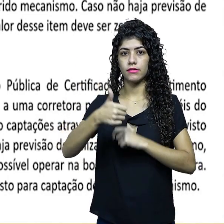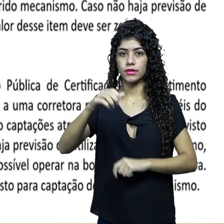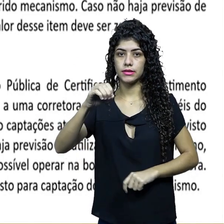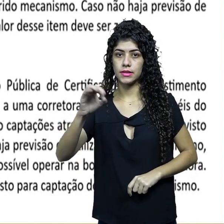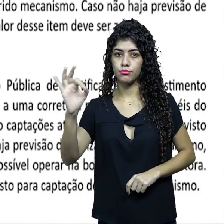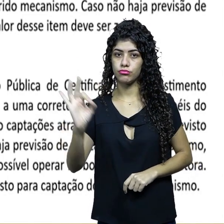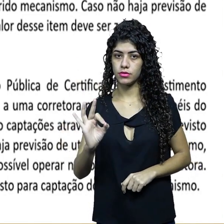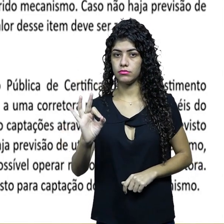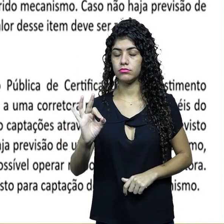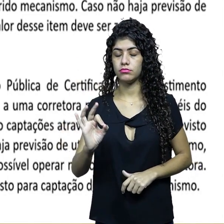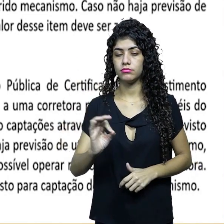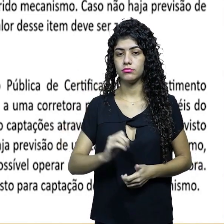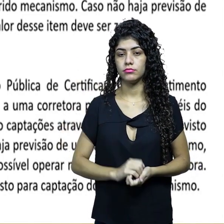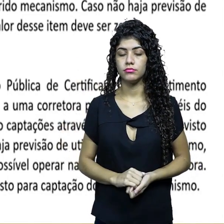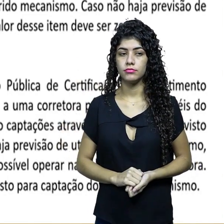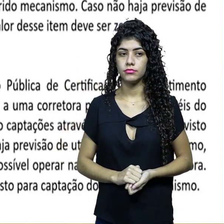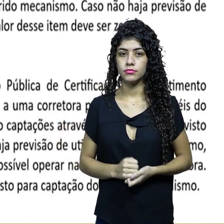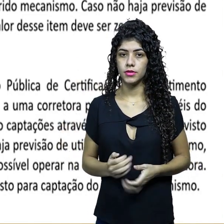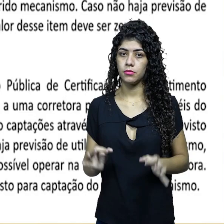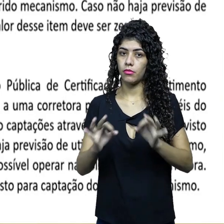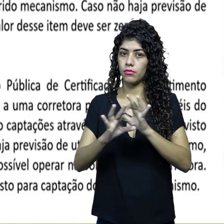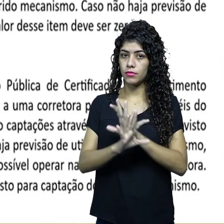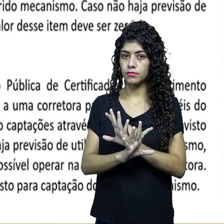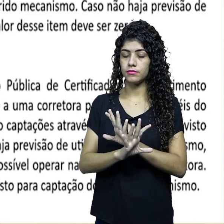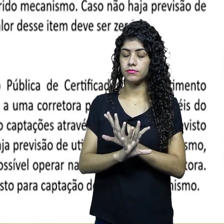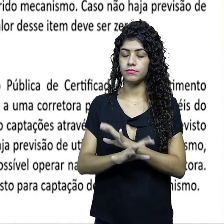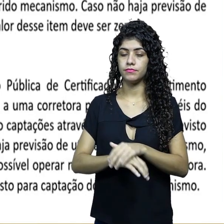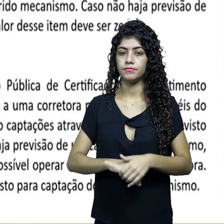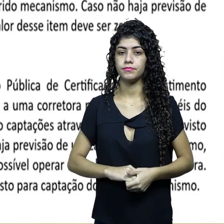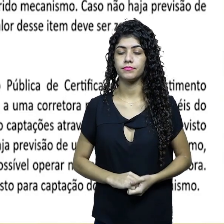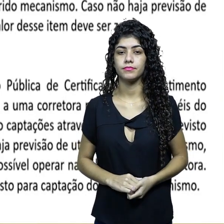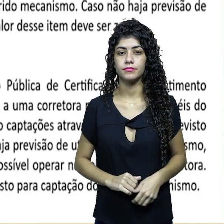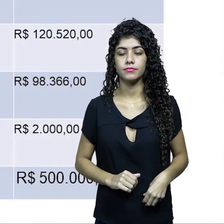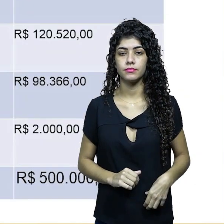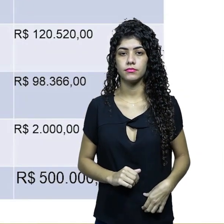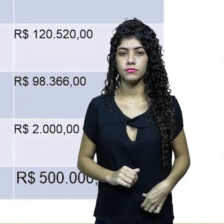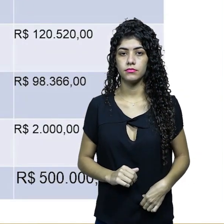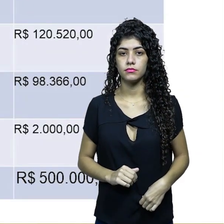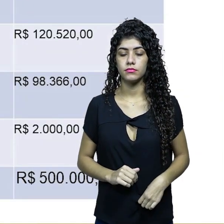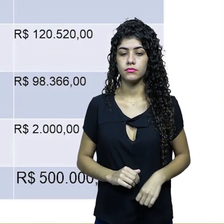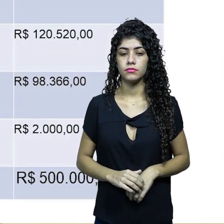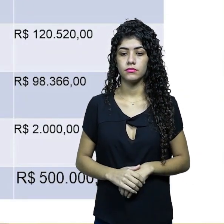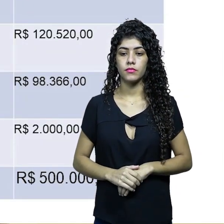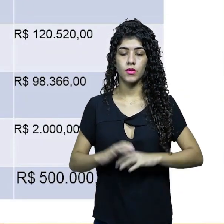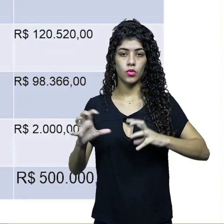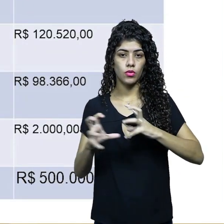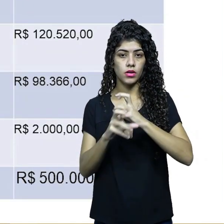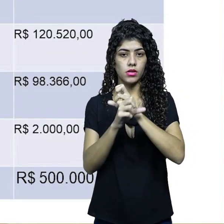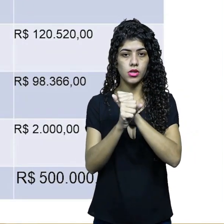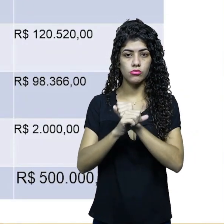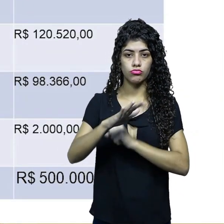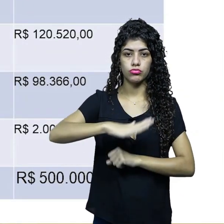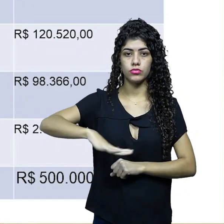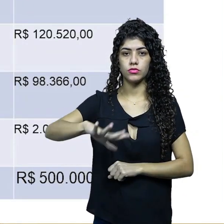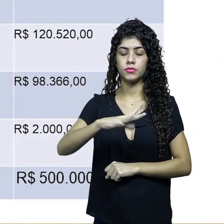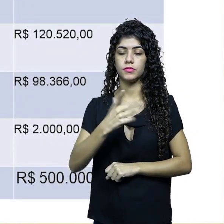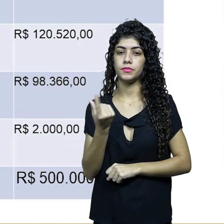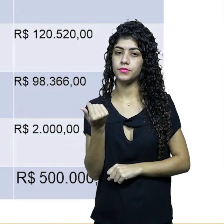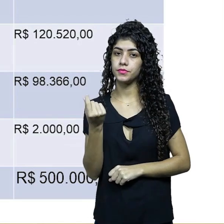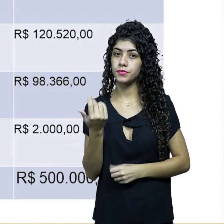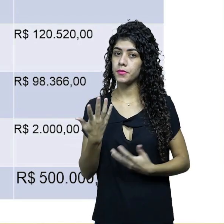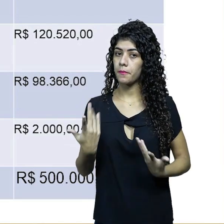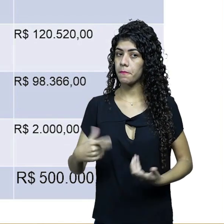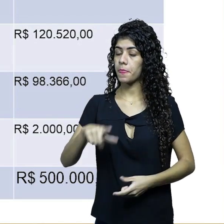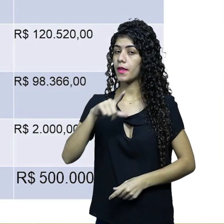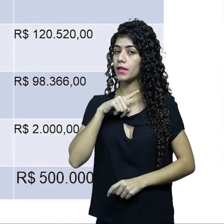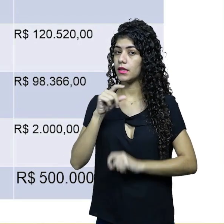10% do valor previsto para a captação do referido mecanismo. Resumo geral do orçamento. Aqui